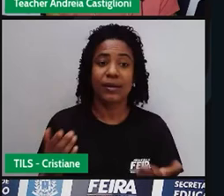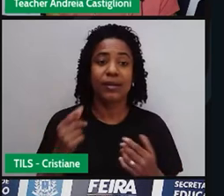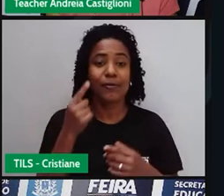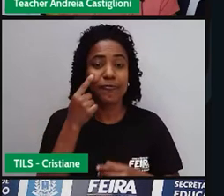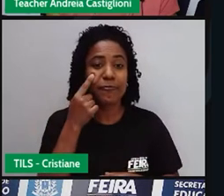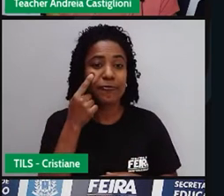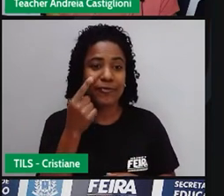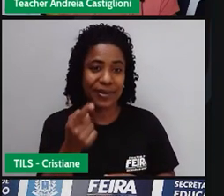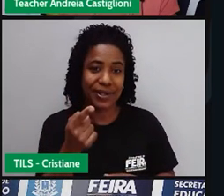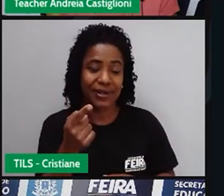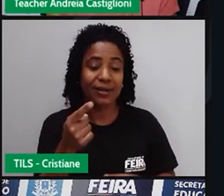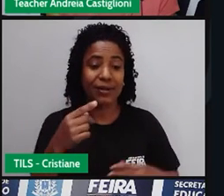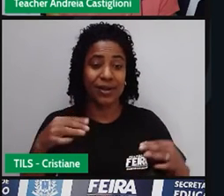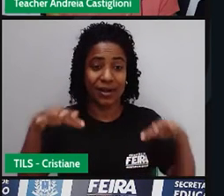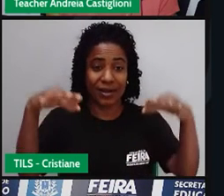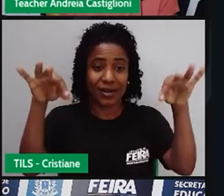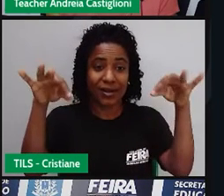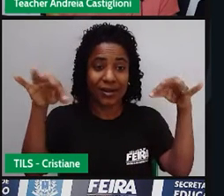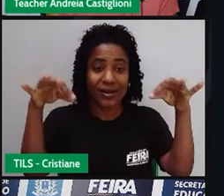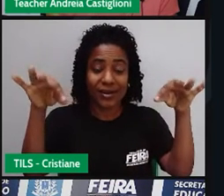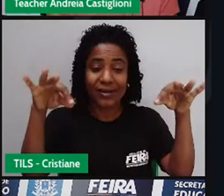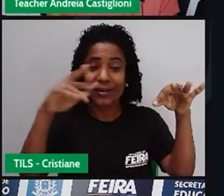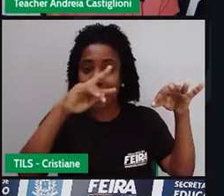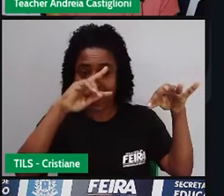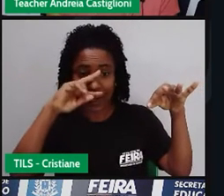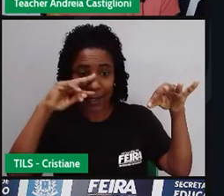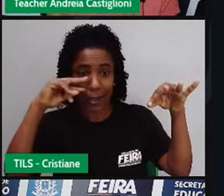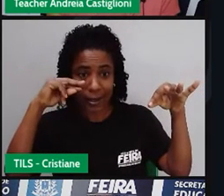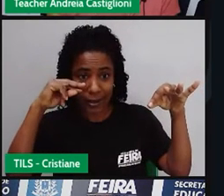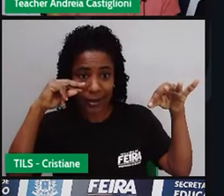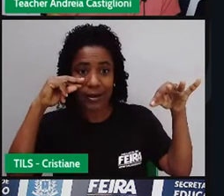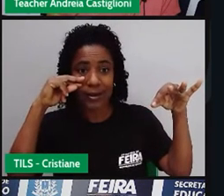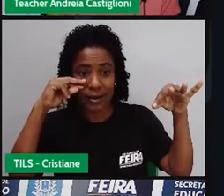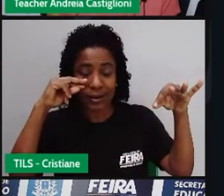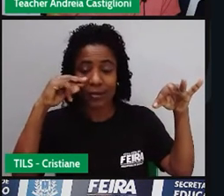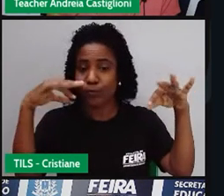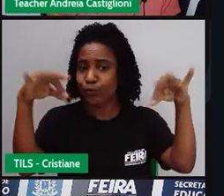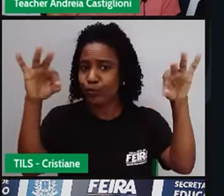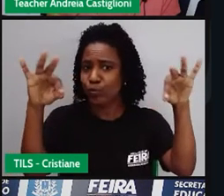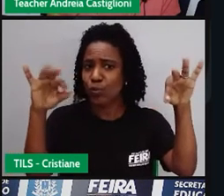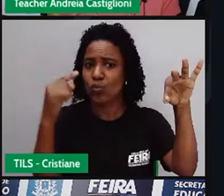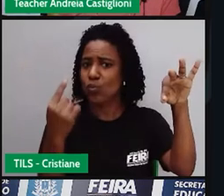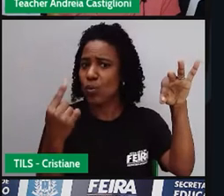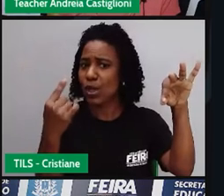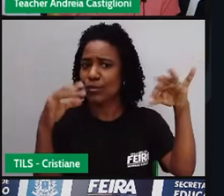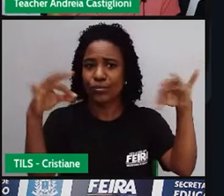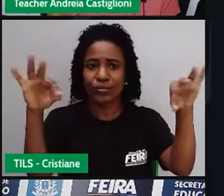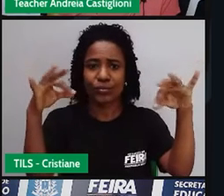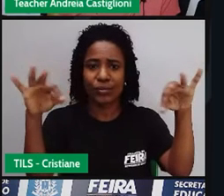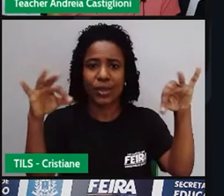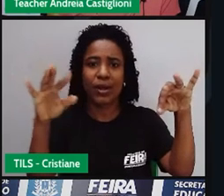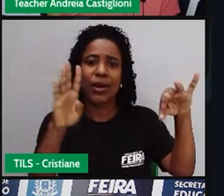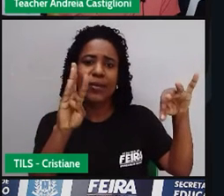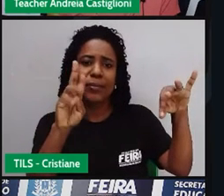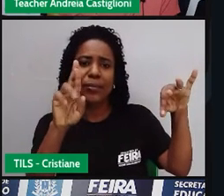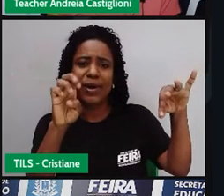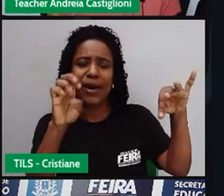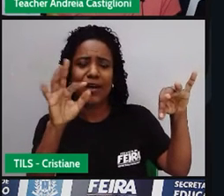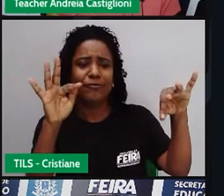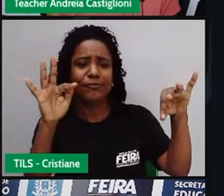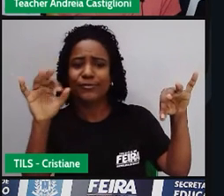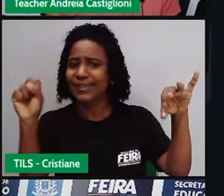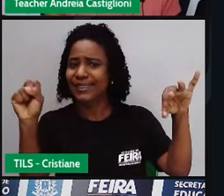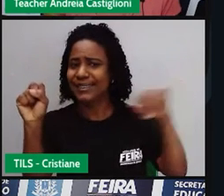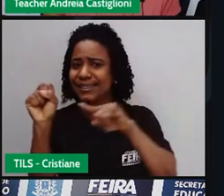CEB que essa peça apesar de ser uma peça individual ela vem com a palavra no plural